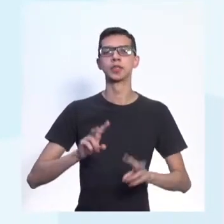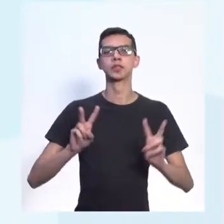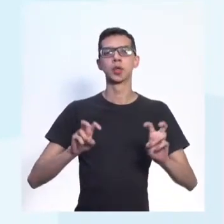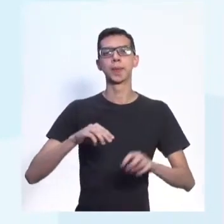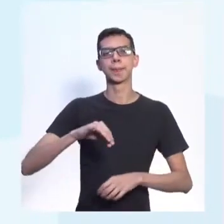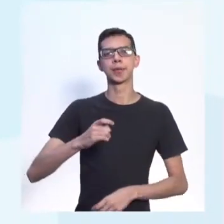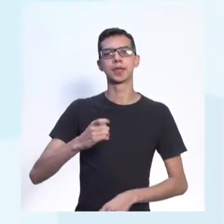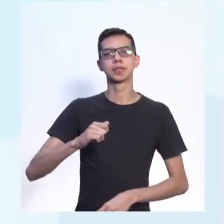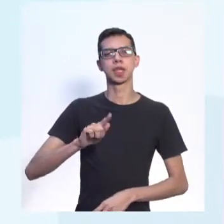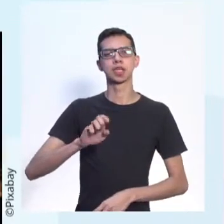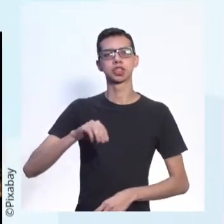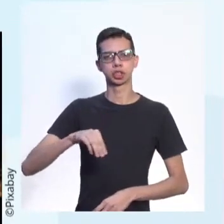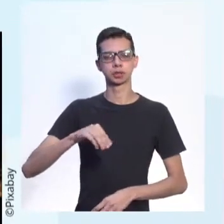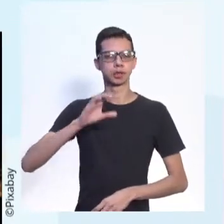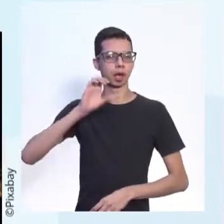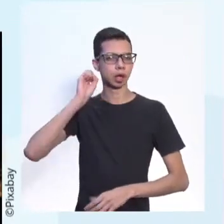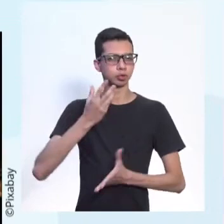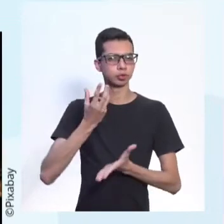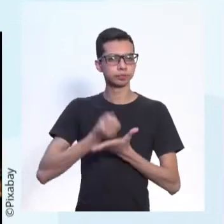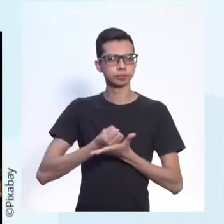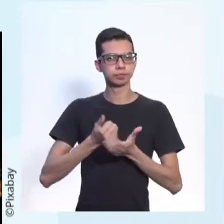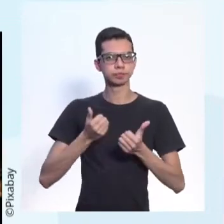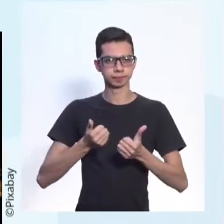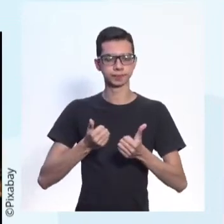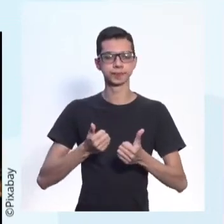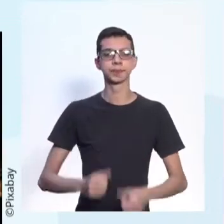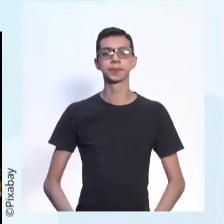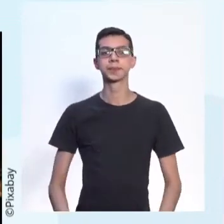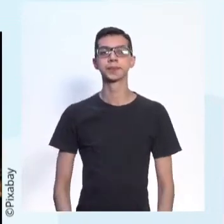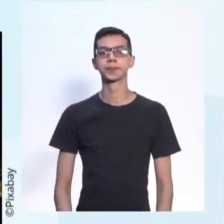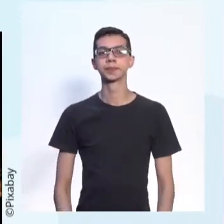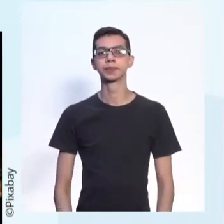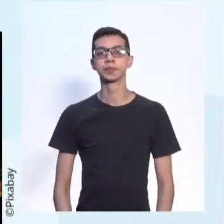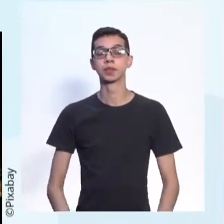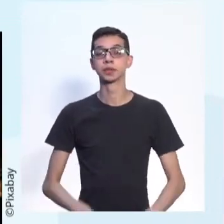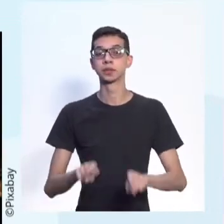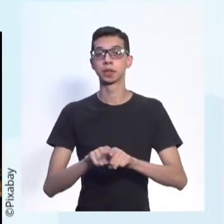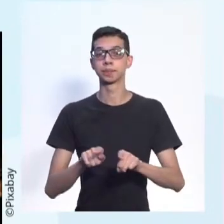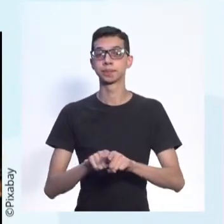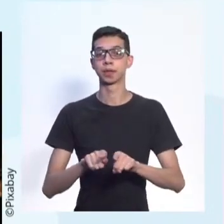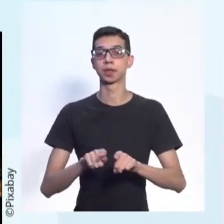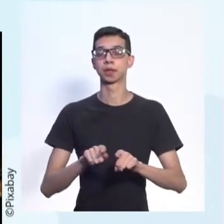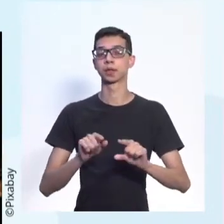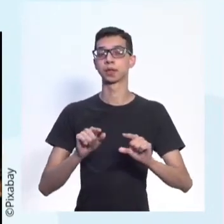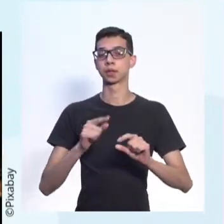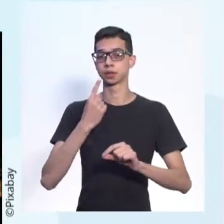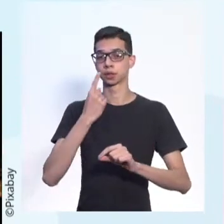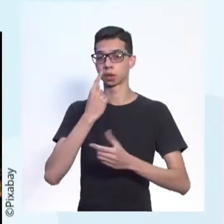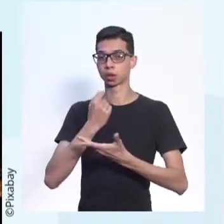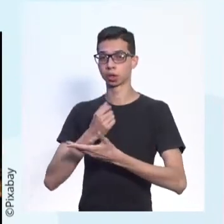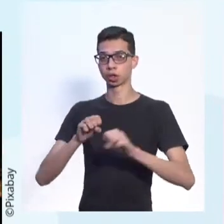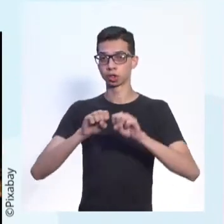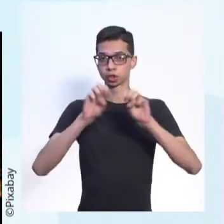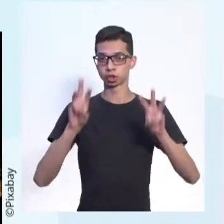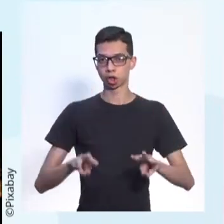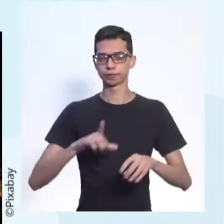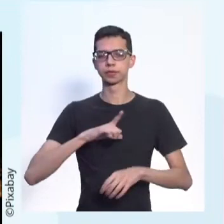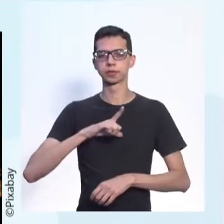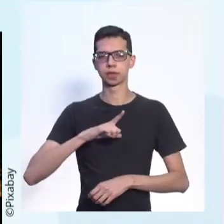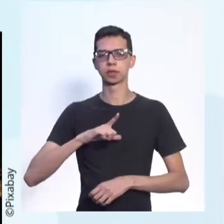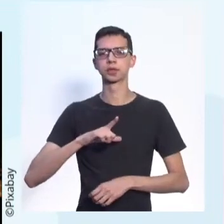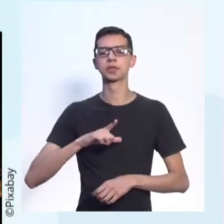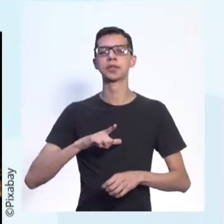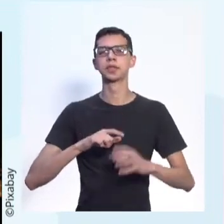de masterização de um álbum, tá? Olha só. A gente também tem, né, os softwarezinhos, ó, né? DJs, ó, tá vendo ali, ó.